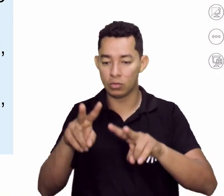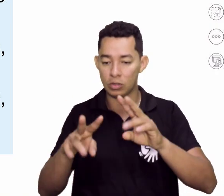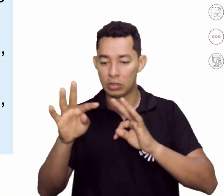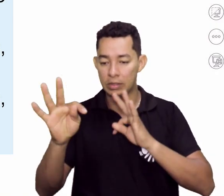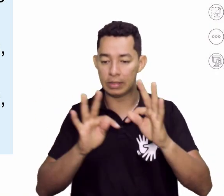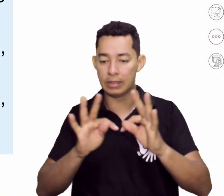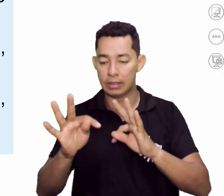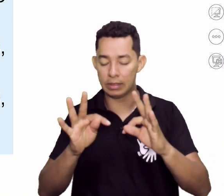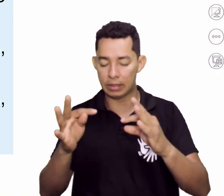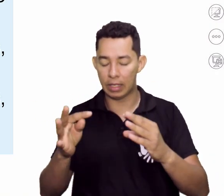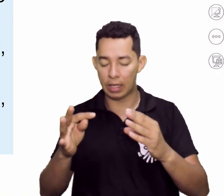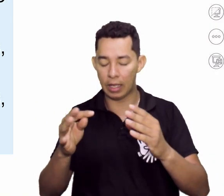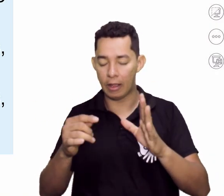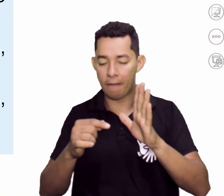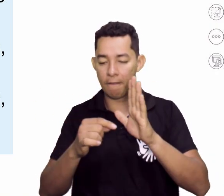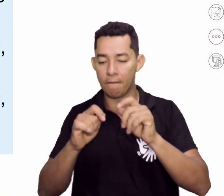obra